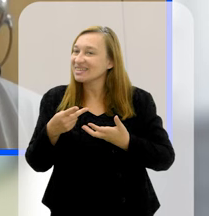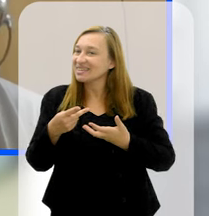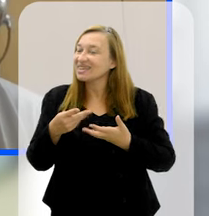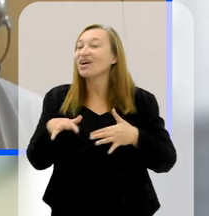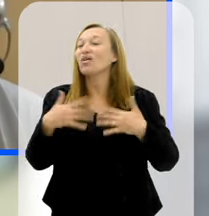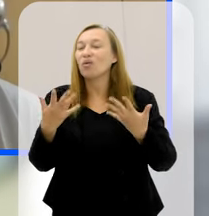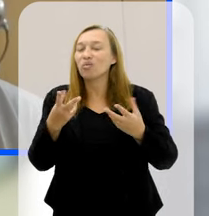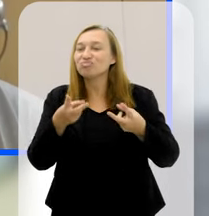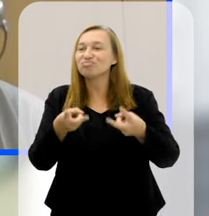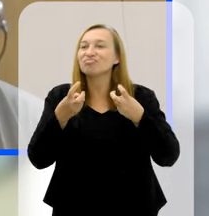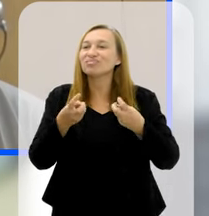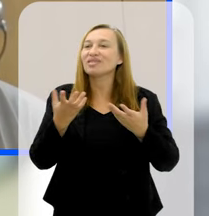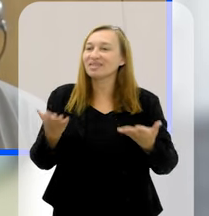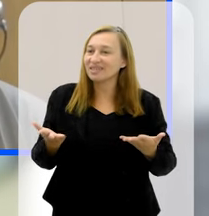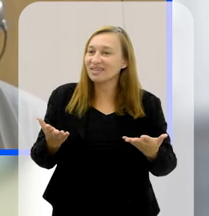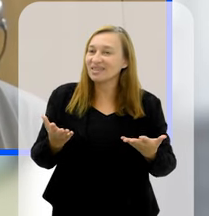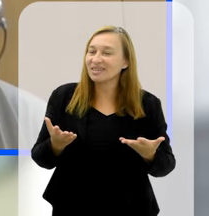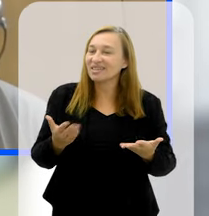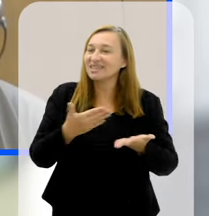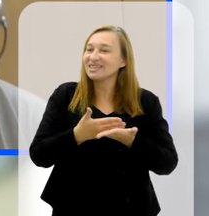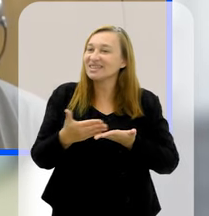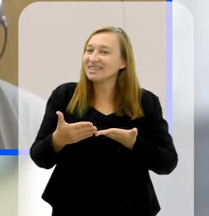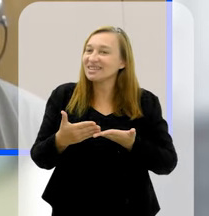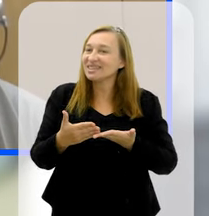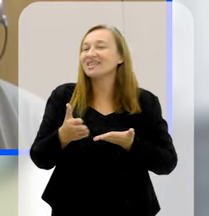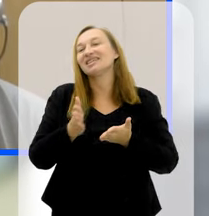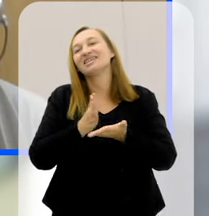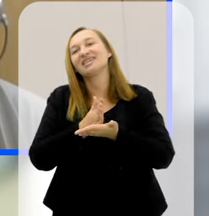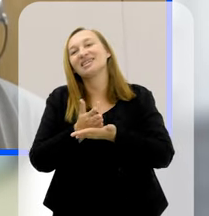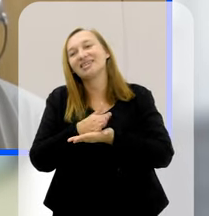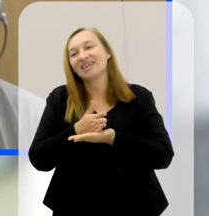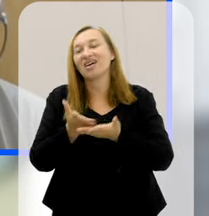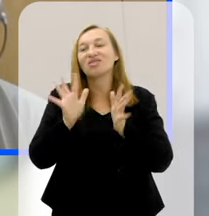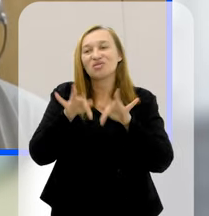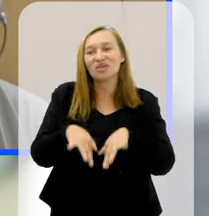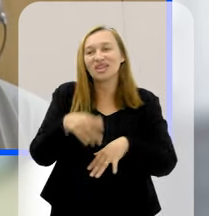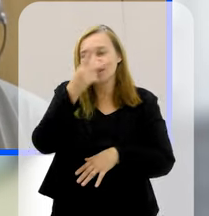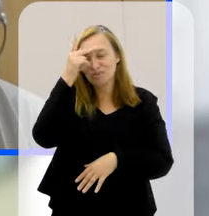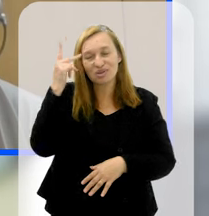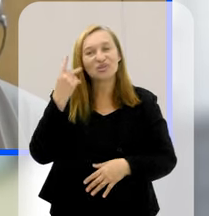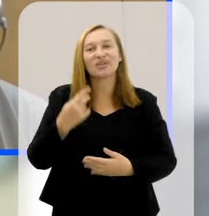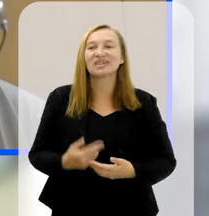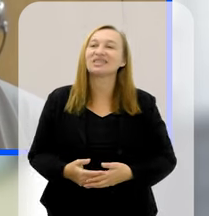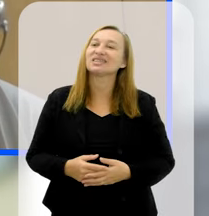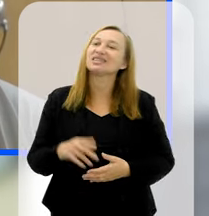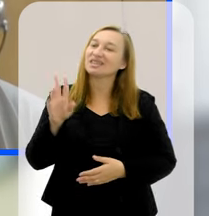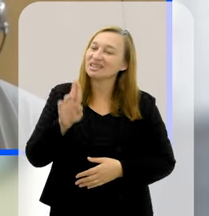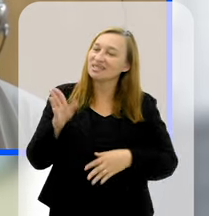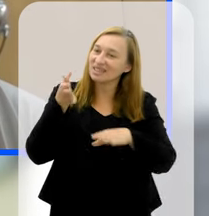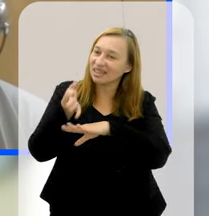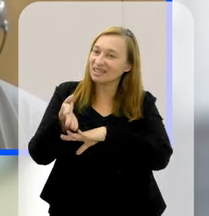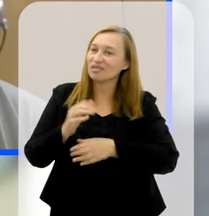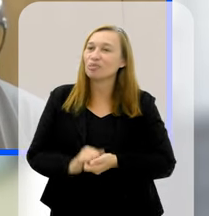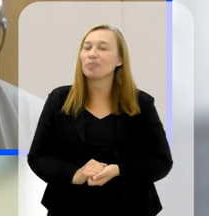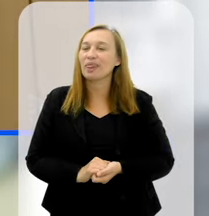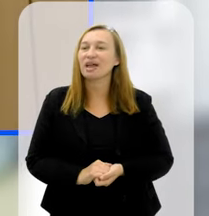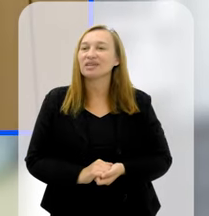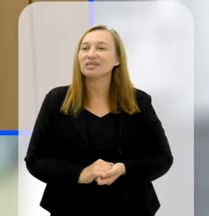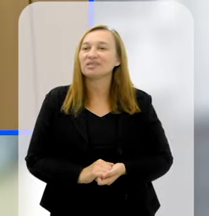falar. Qual é a sua percepção, né, do início e do meio e do fim dessas pessoas que passam pela